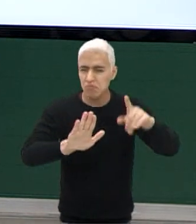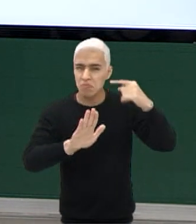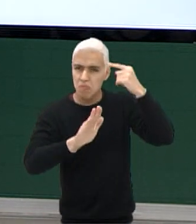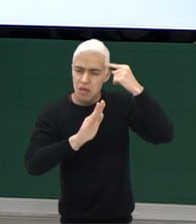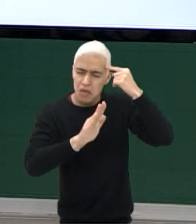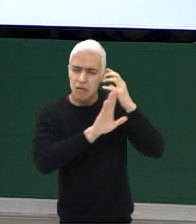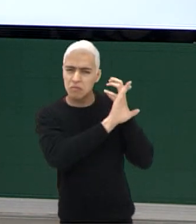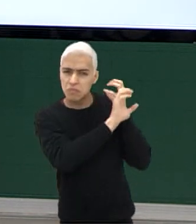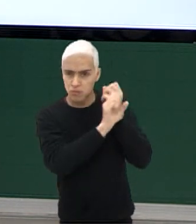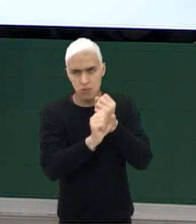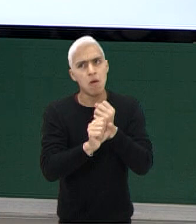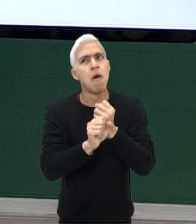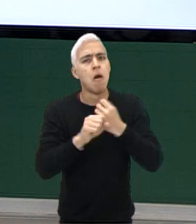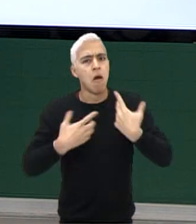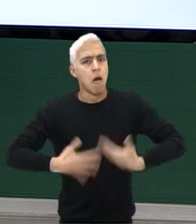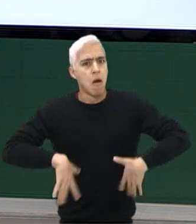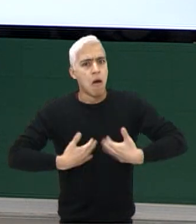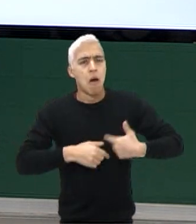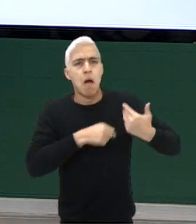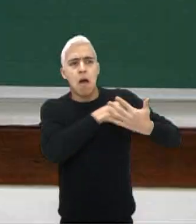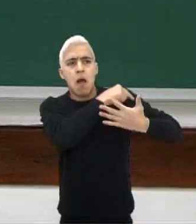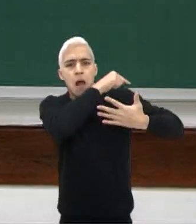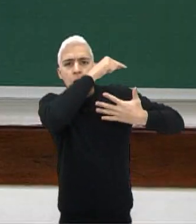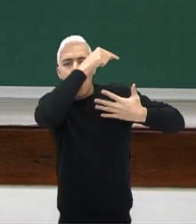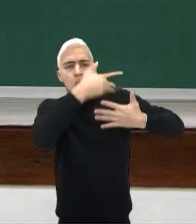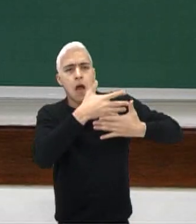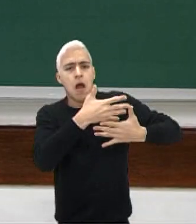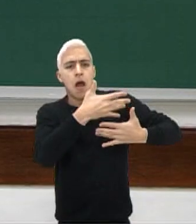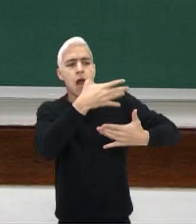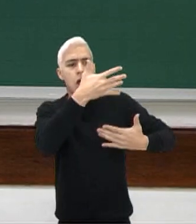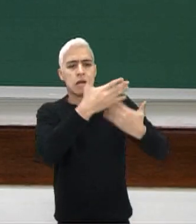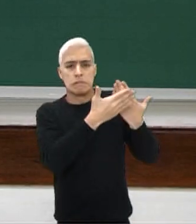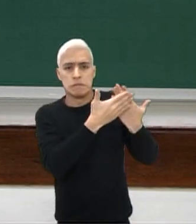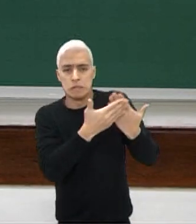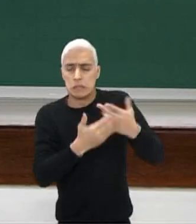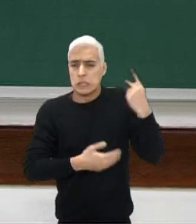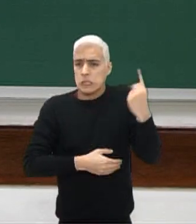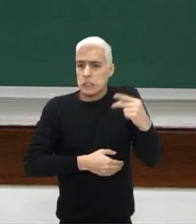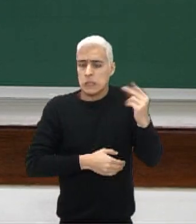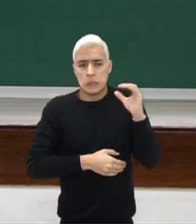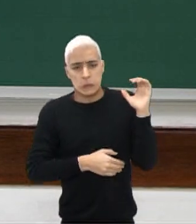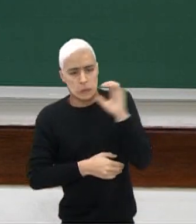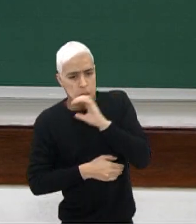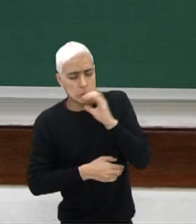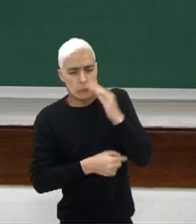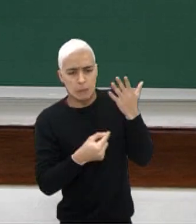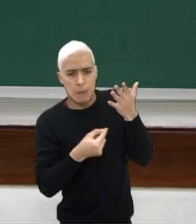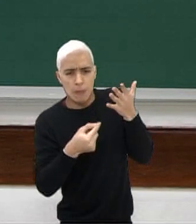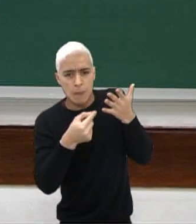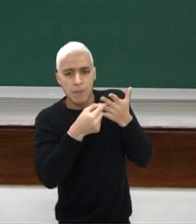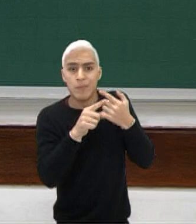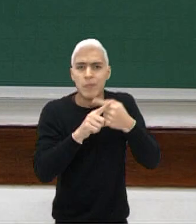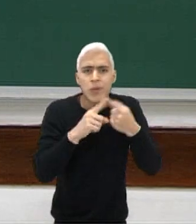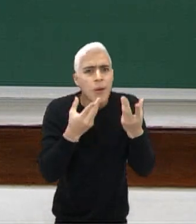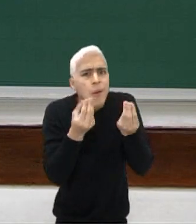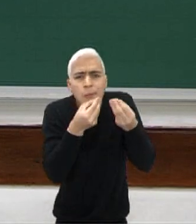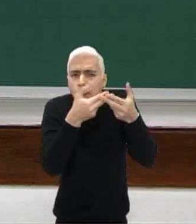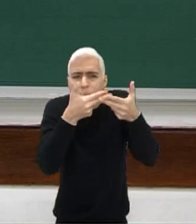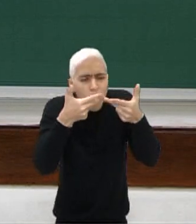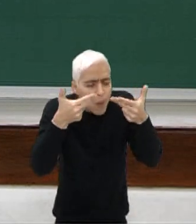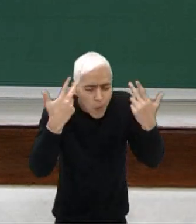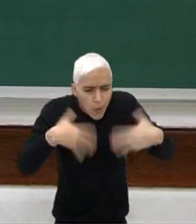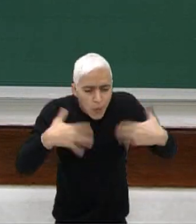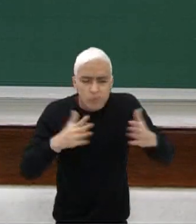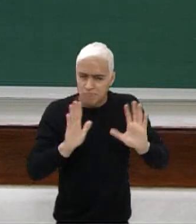que nós temos estudado bastante coisa, tem sido bastante corrido para nós, porque nós temos muita coisa para aprender.